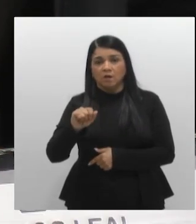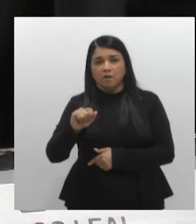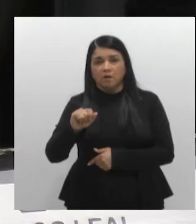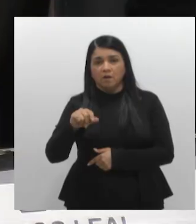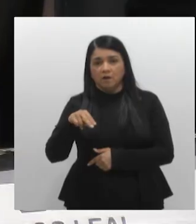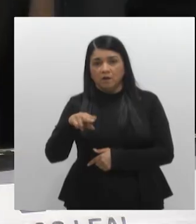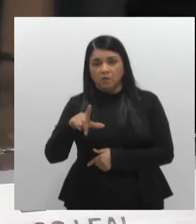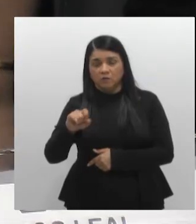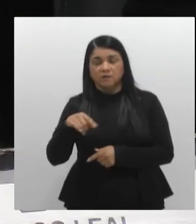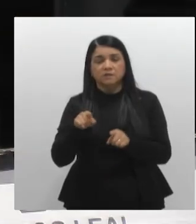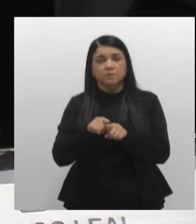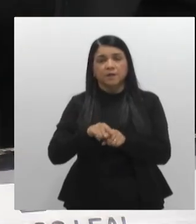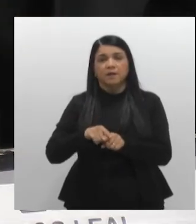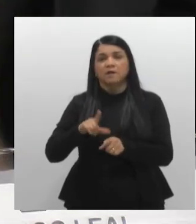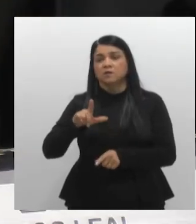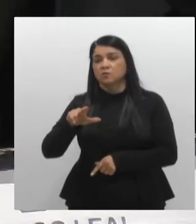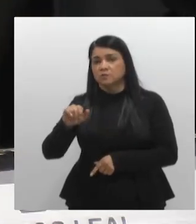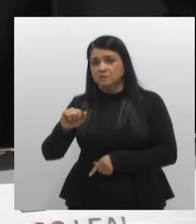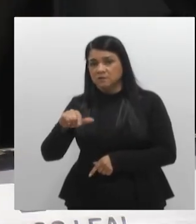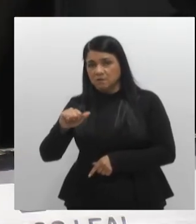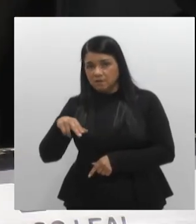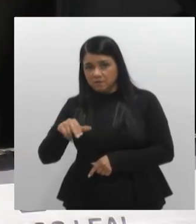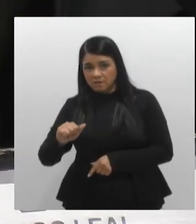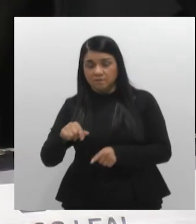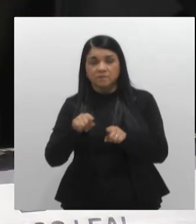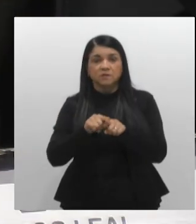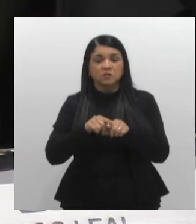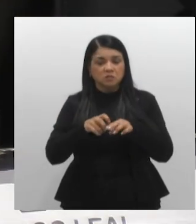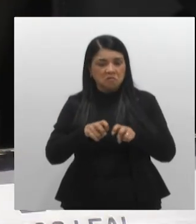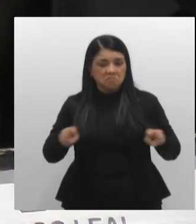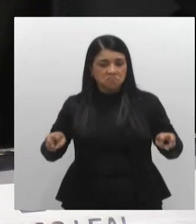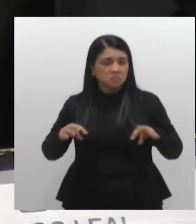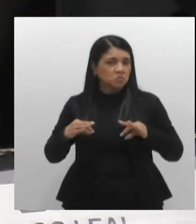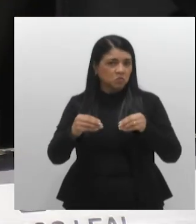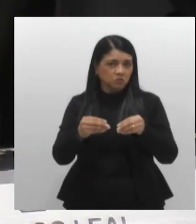Luciana Calaça, todos aqui que compõem essa mesa.